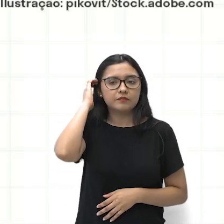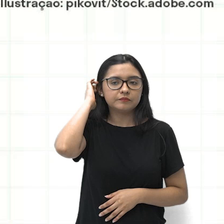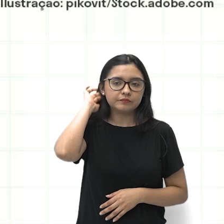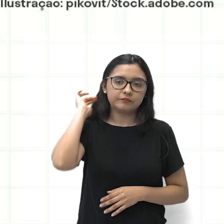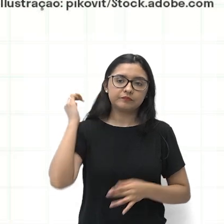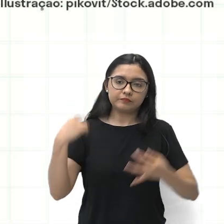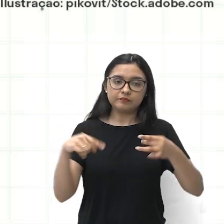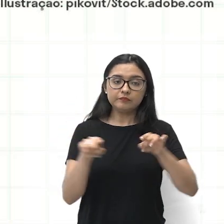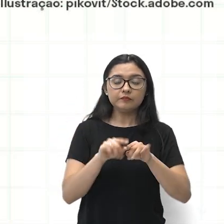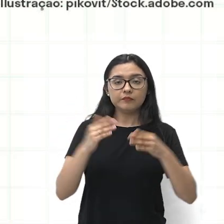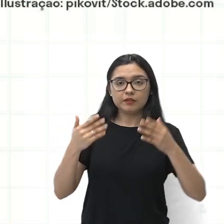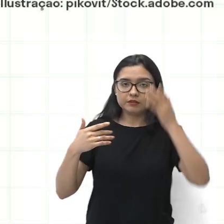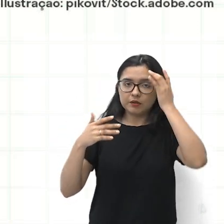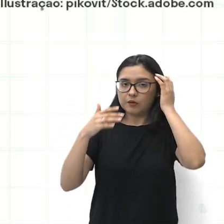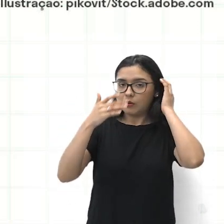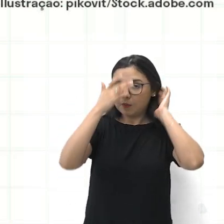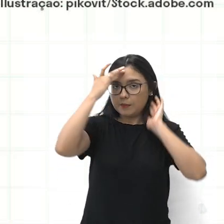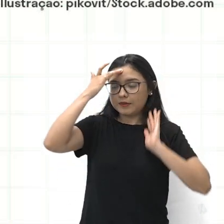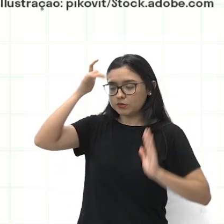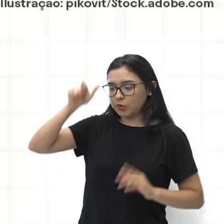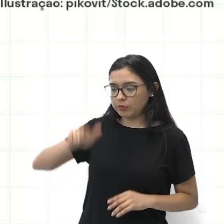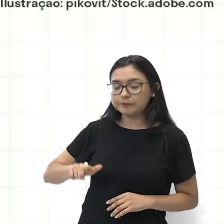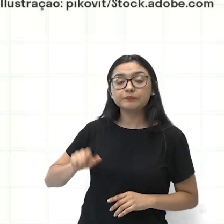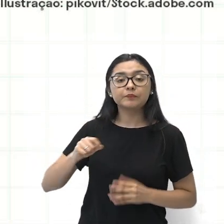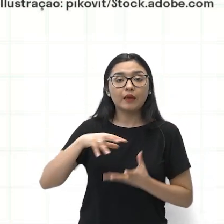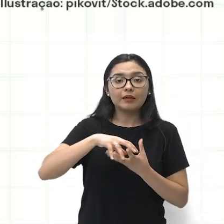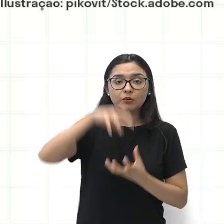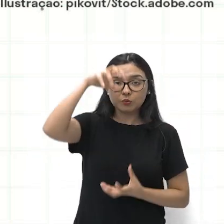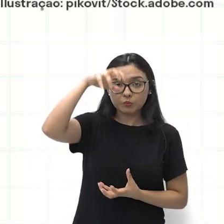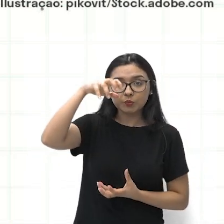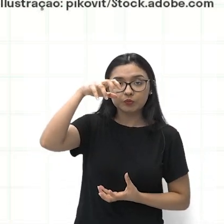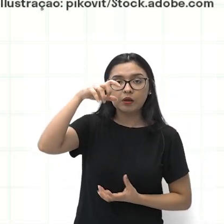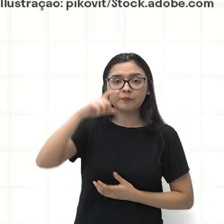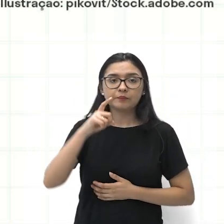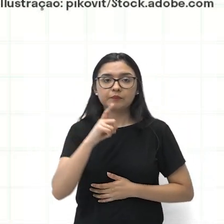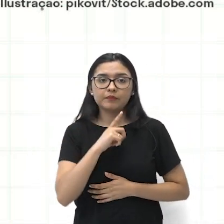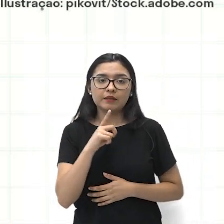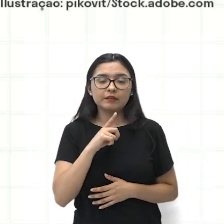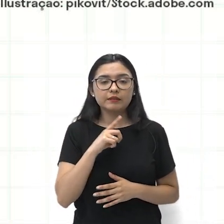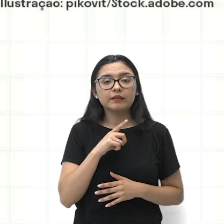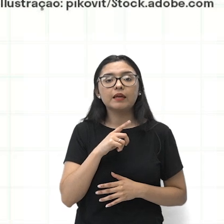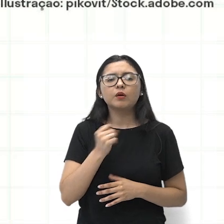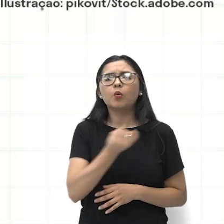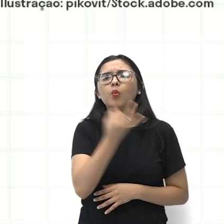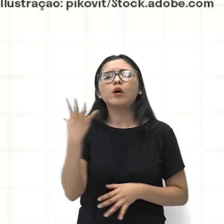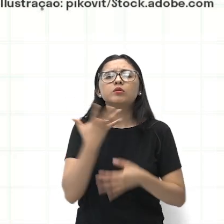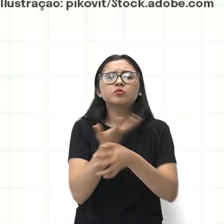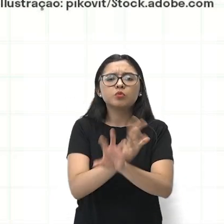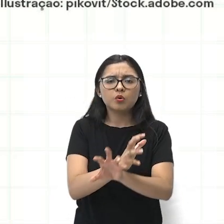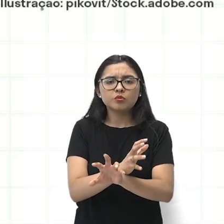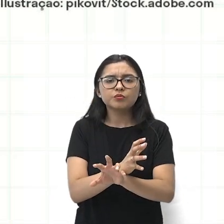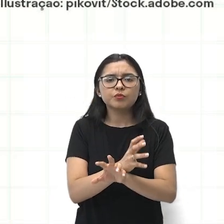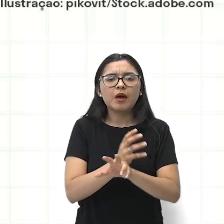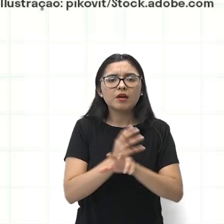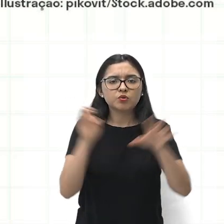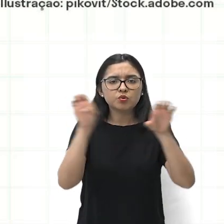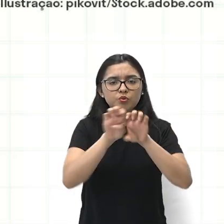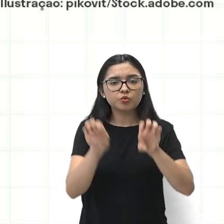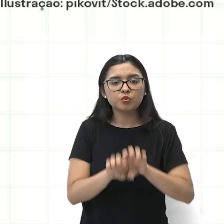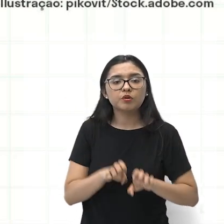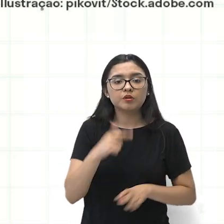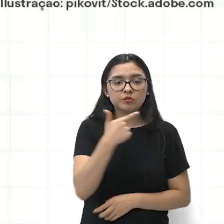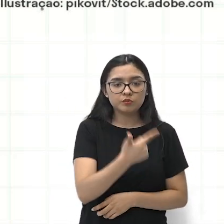E uma pessoa adulta contém no seu esqueleto, é formado